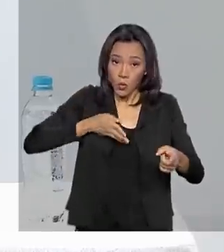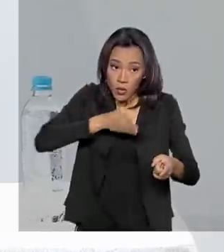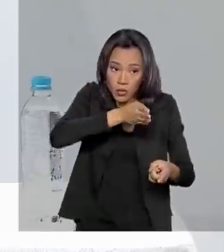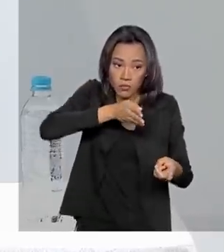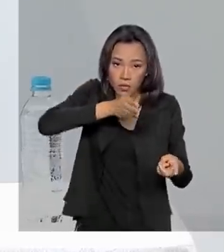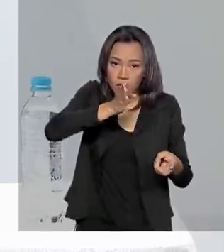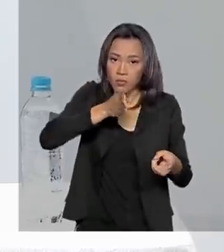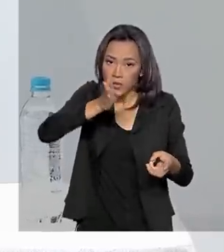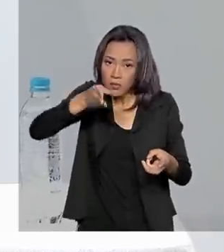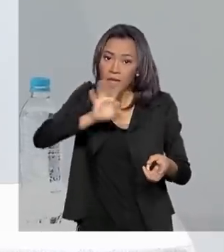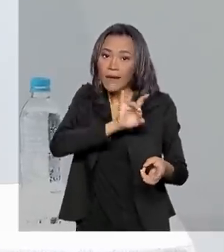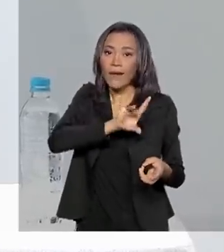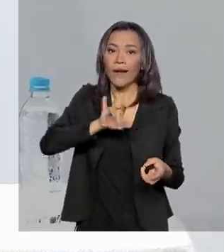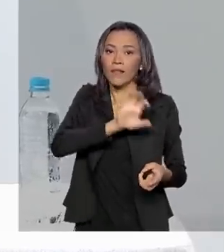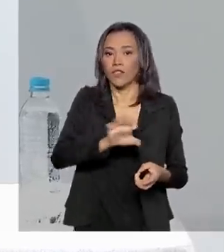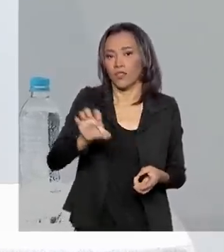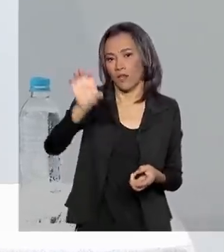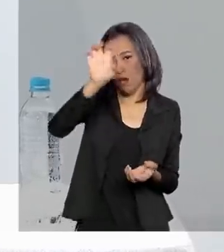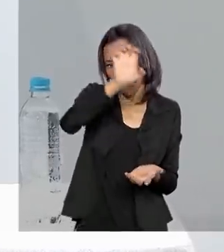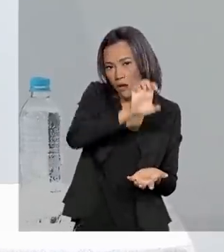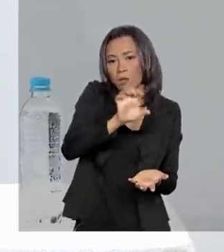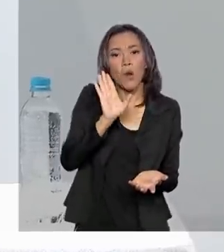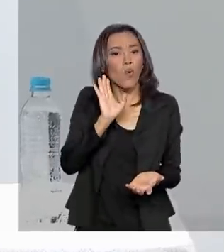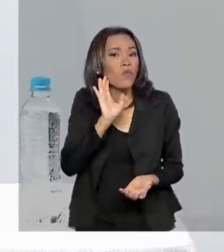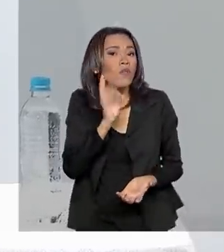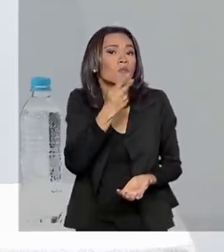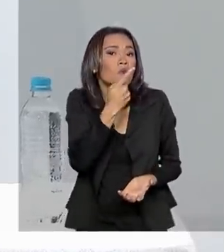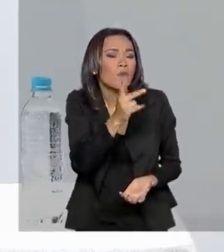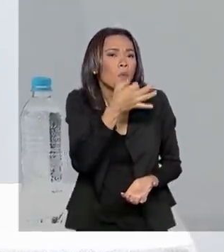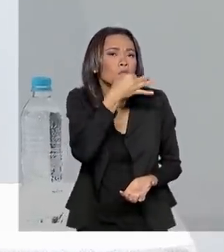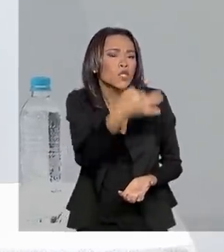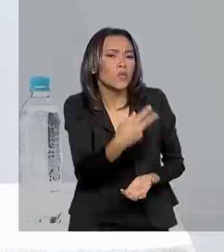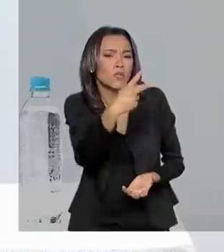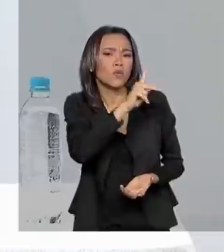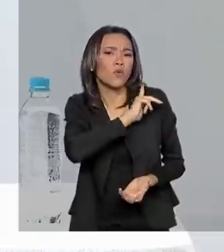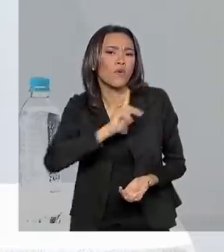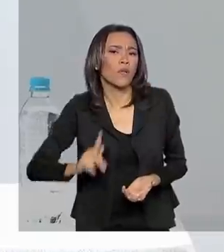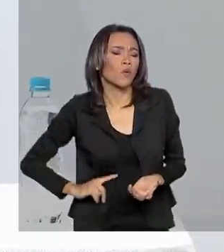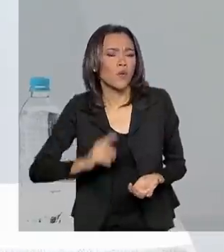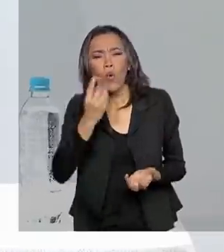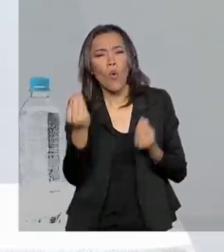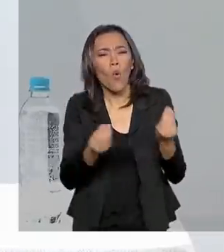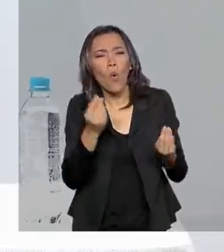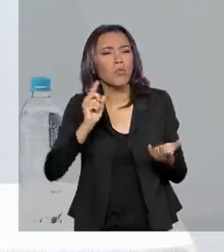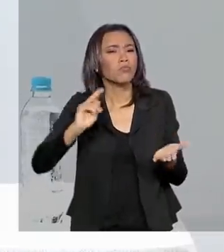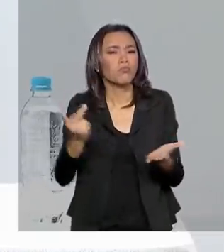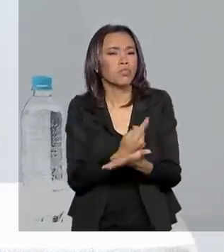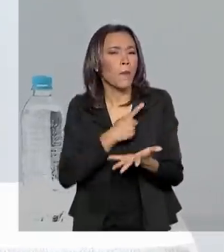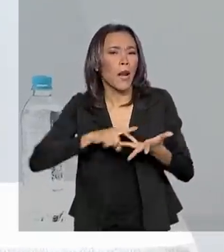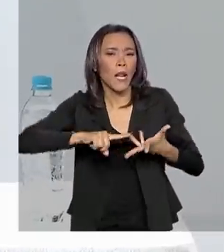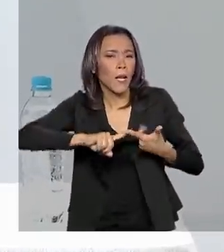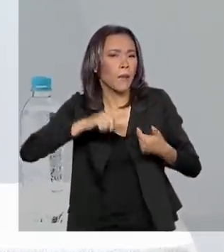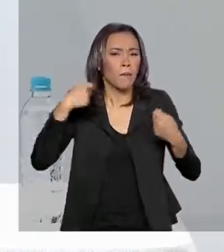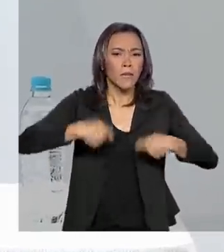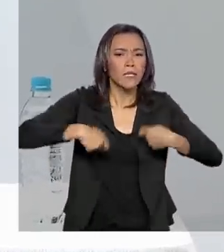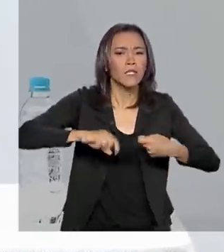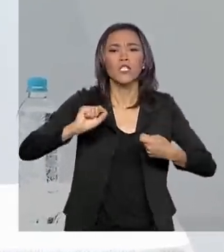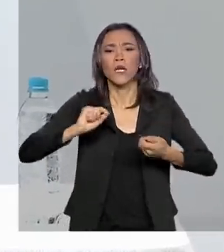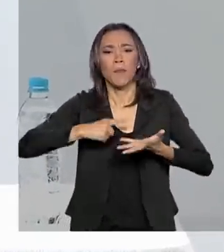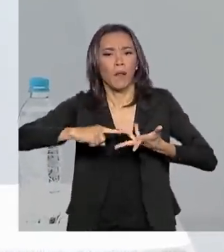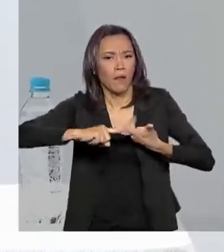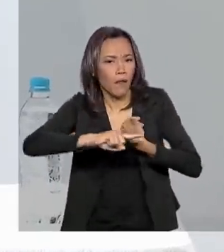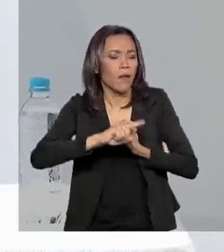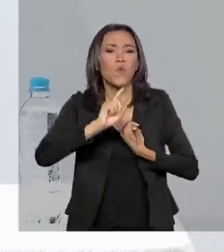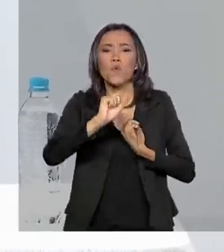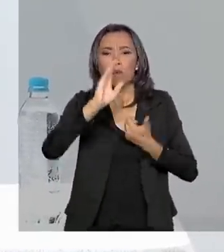estados para ouvir dos seus governadores a sua visão sobre as principais necessidades, as